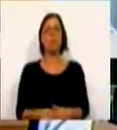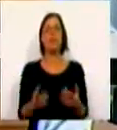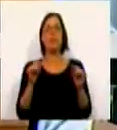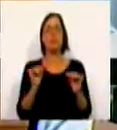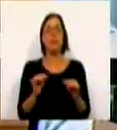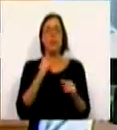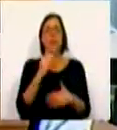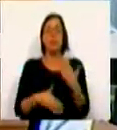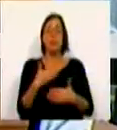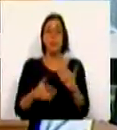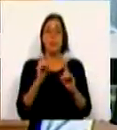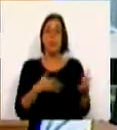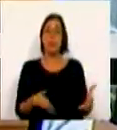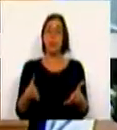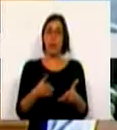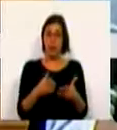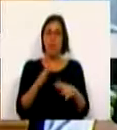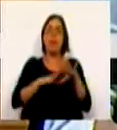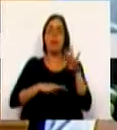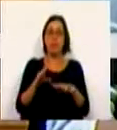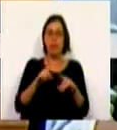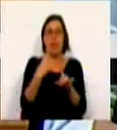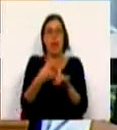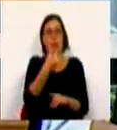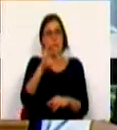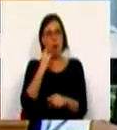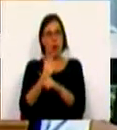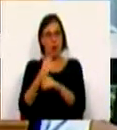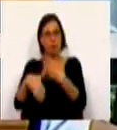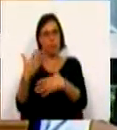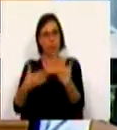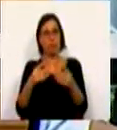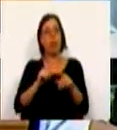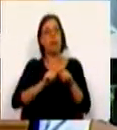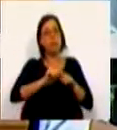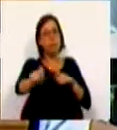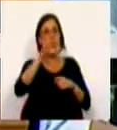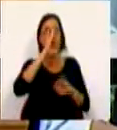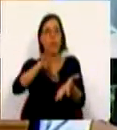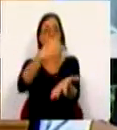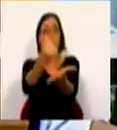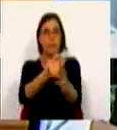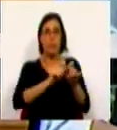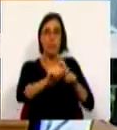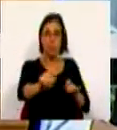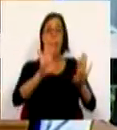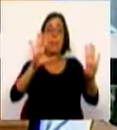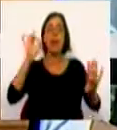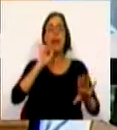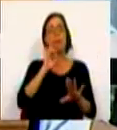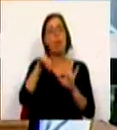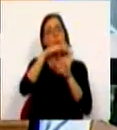Este continuará a ser um caminho a trilhar em 2018 e durante toda a legislatura, mas a relevância